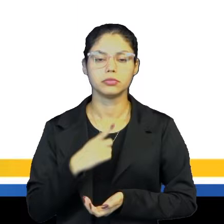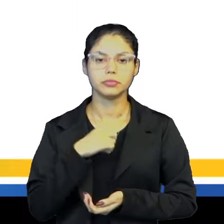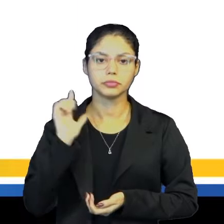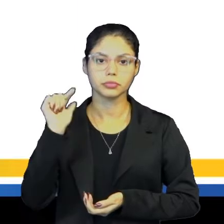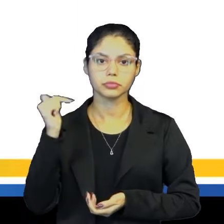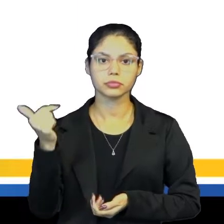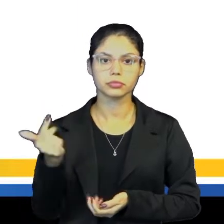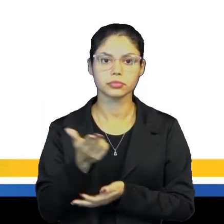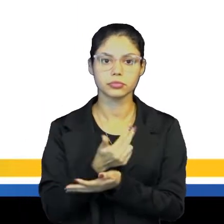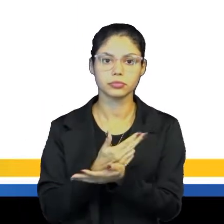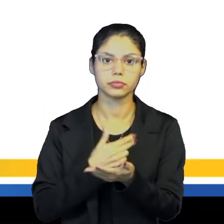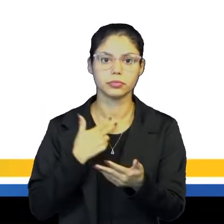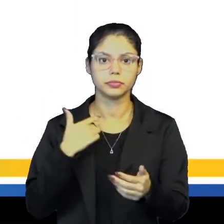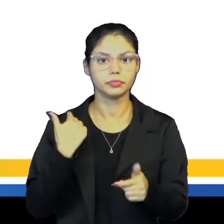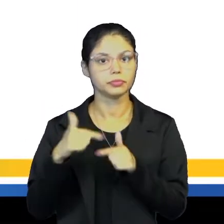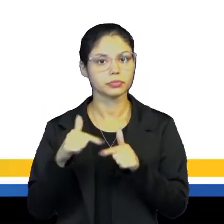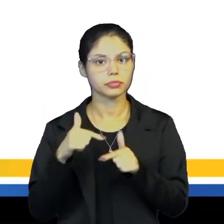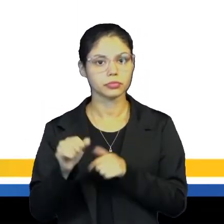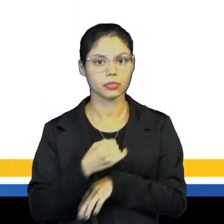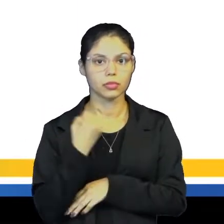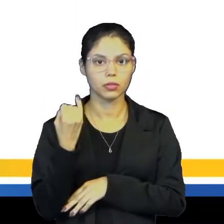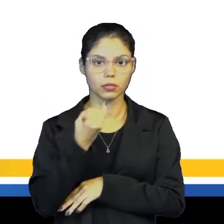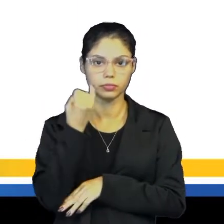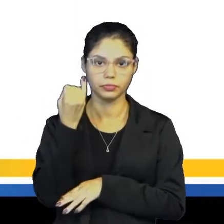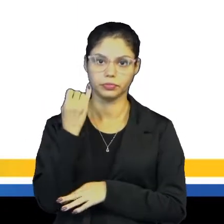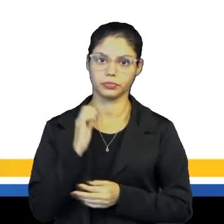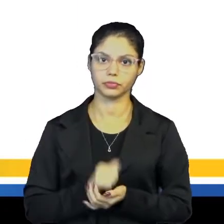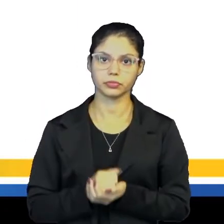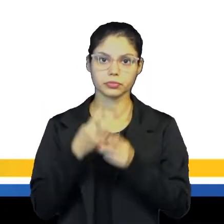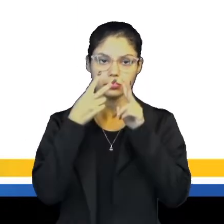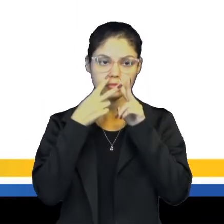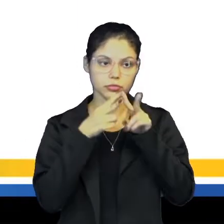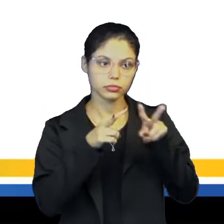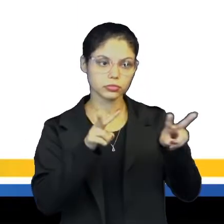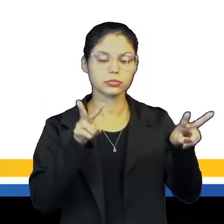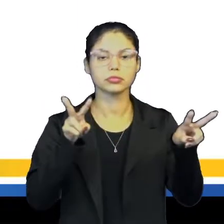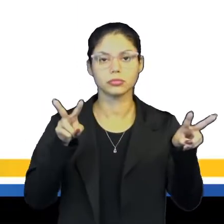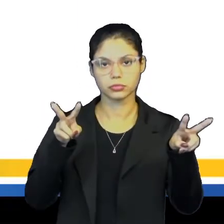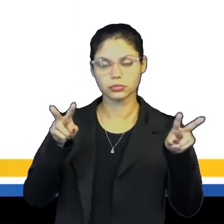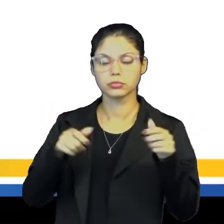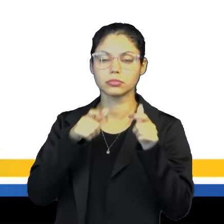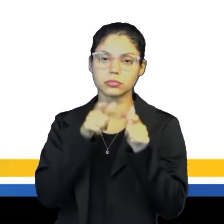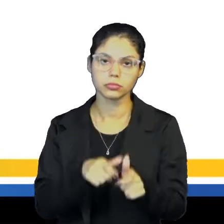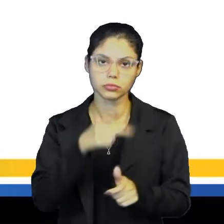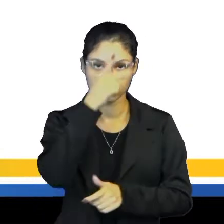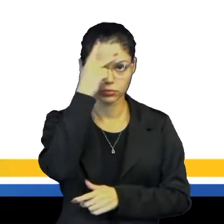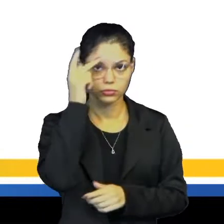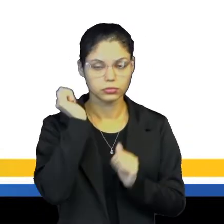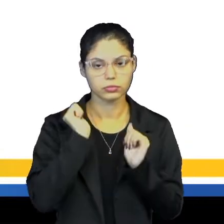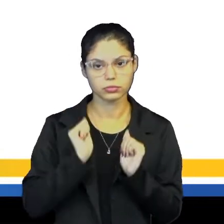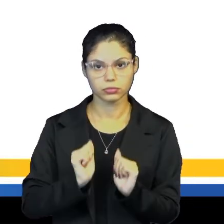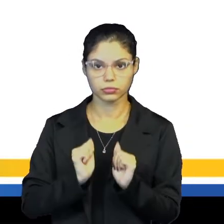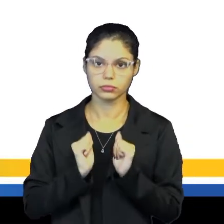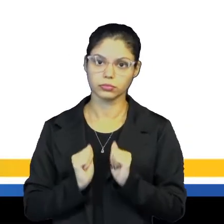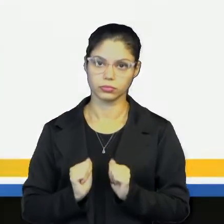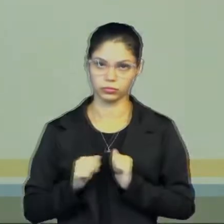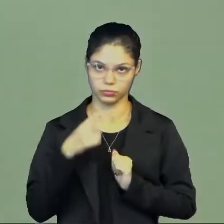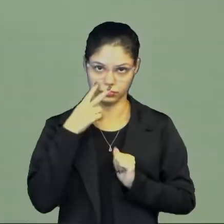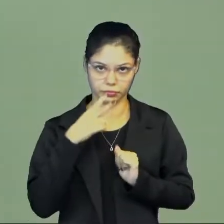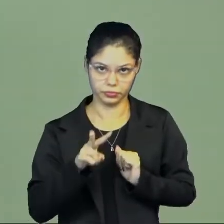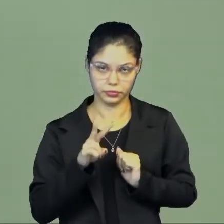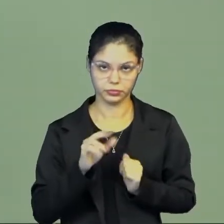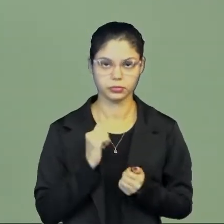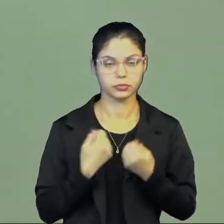são aquelas artes que trabalham principalmente, né, a visão ali, né, onde as pessoas podem